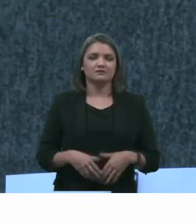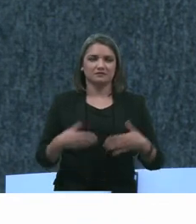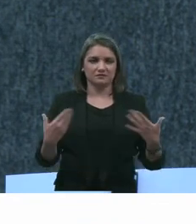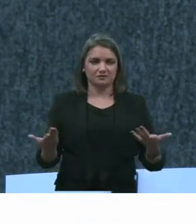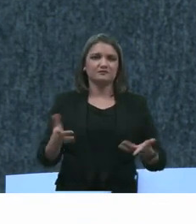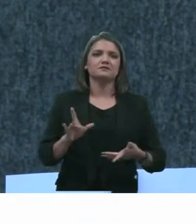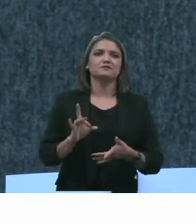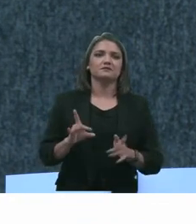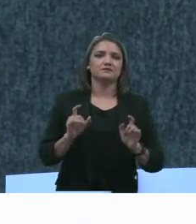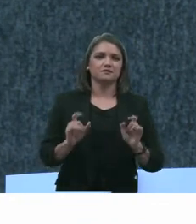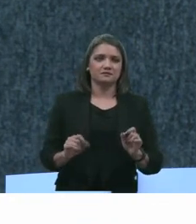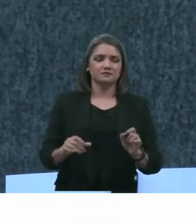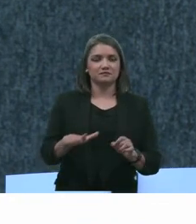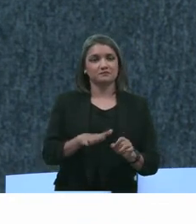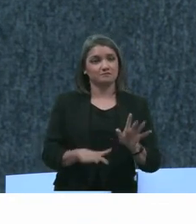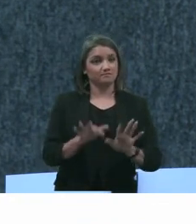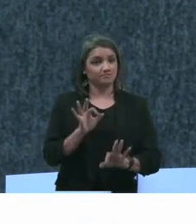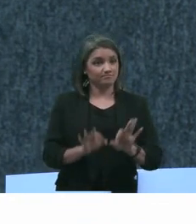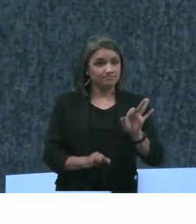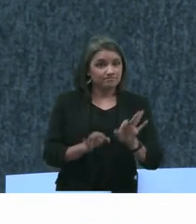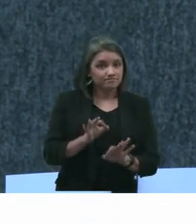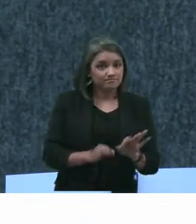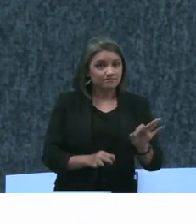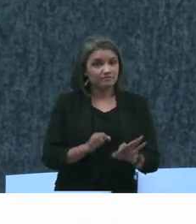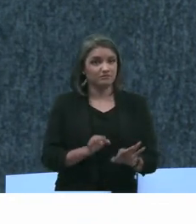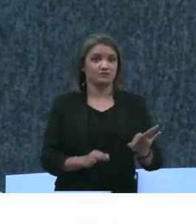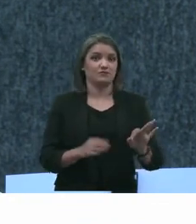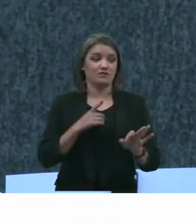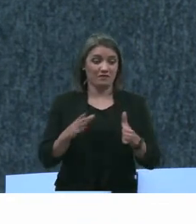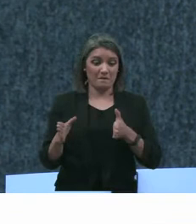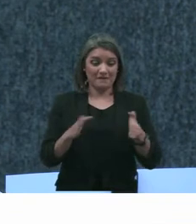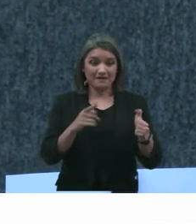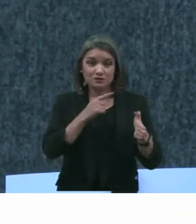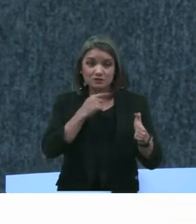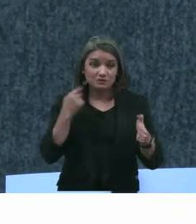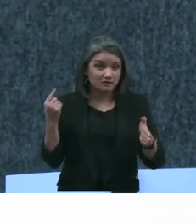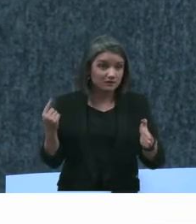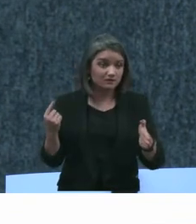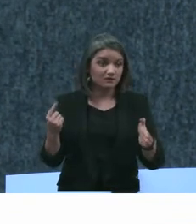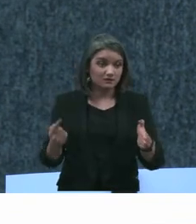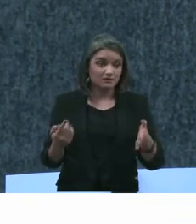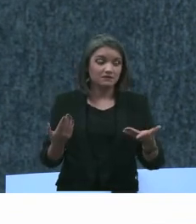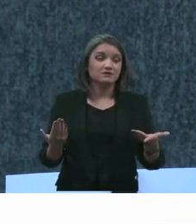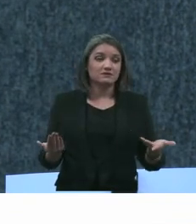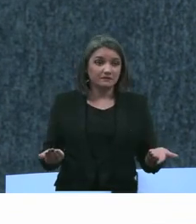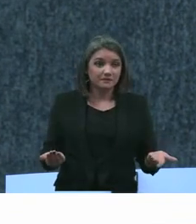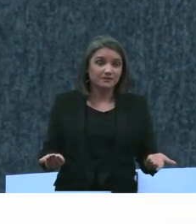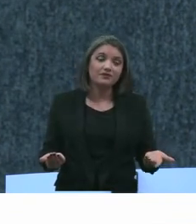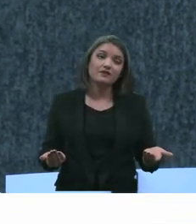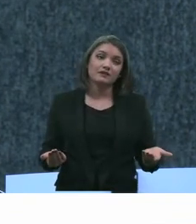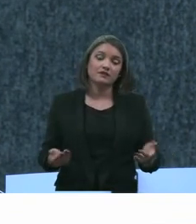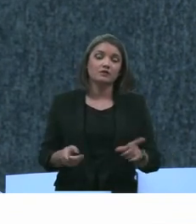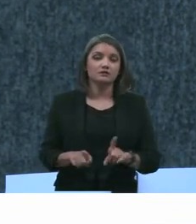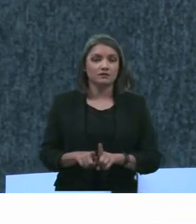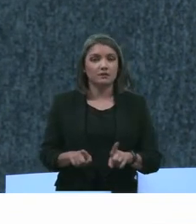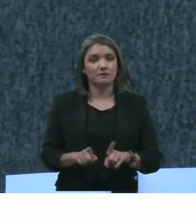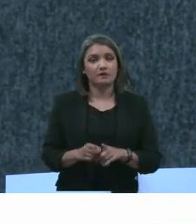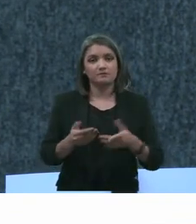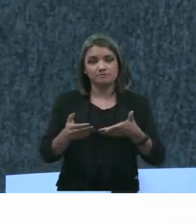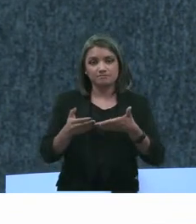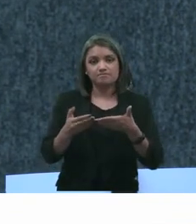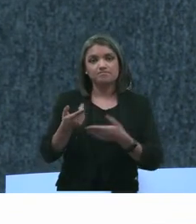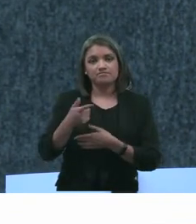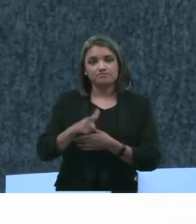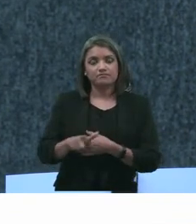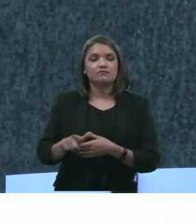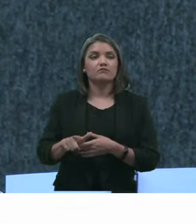a questão jurídica, prescrição, nesses casos, e renovando meus pedidos de vênia,